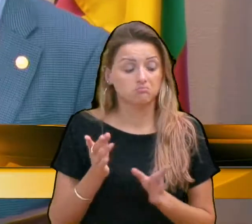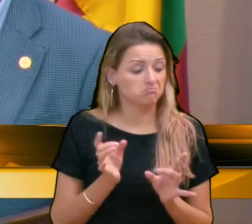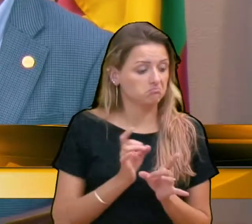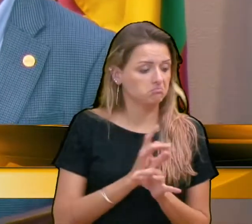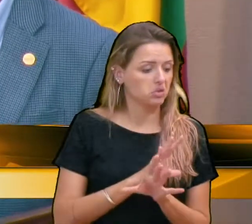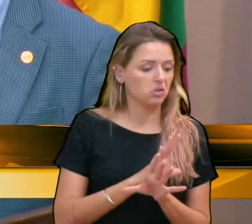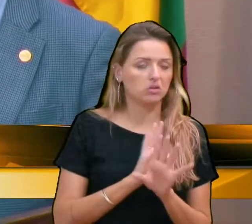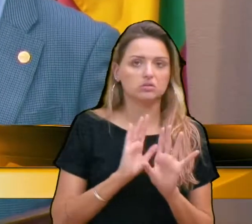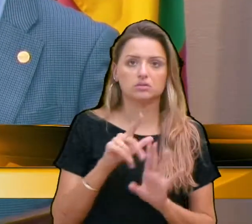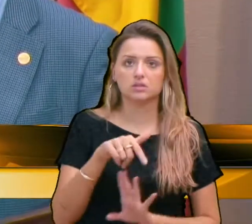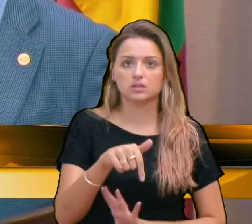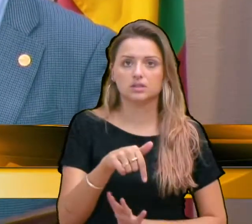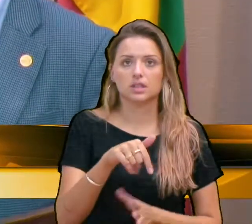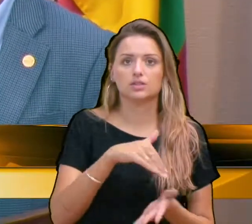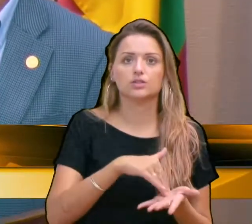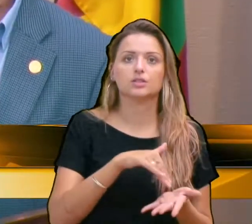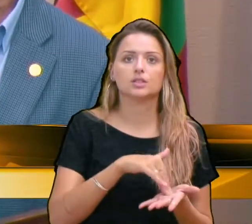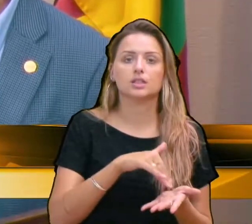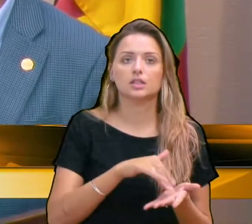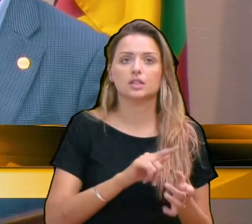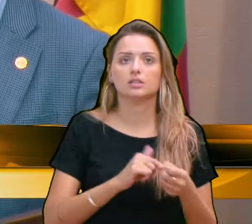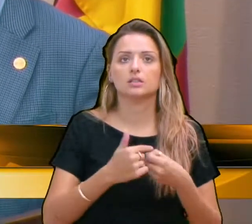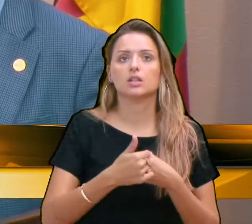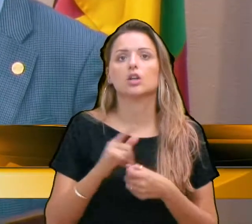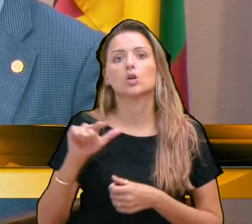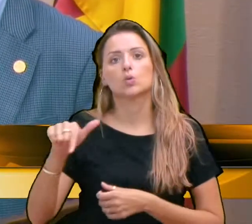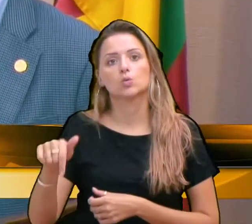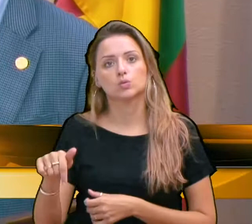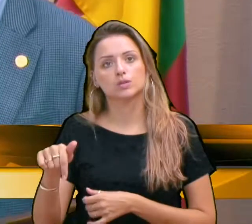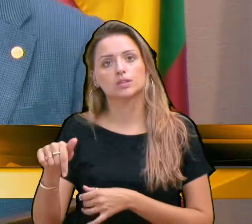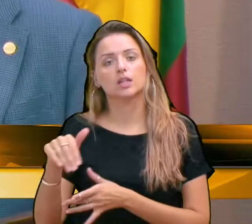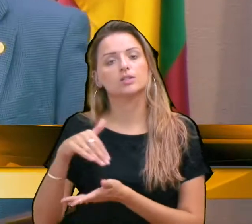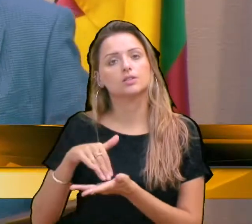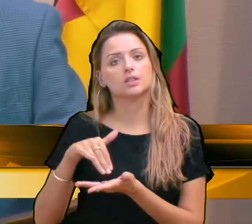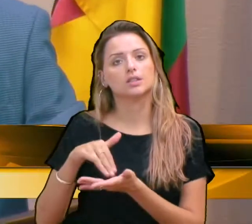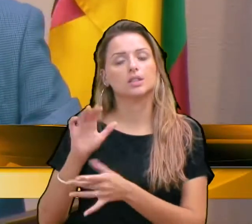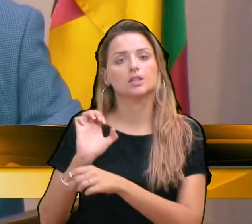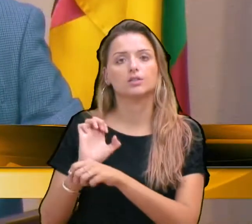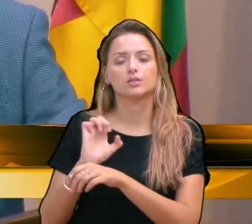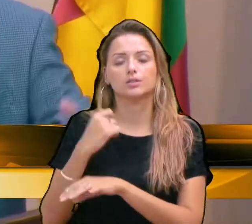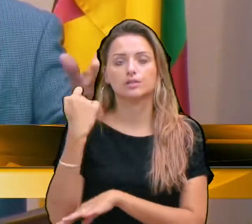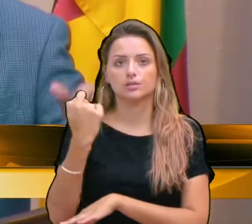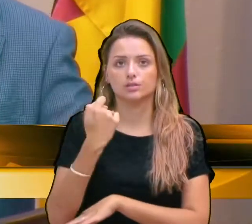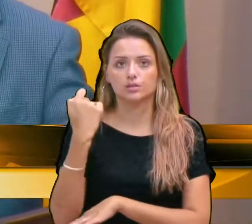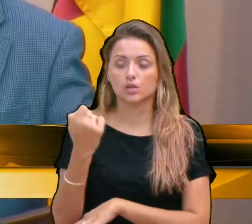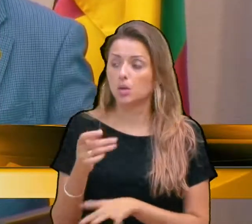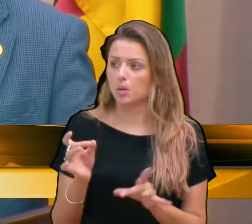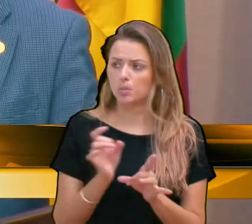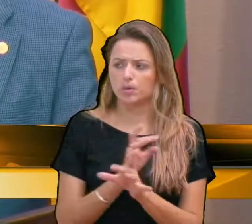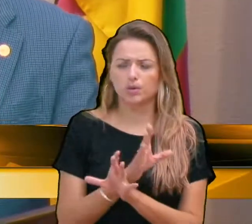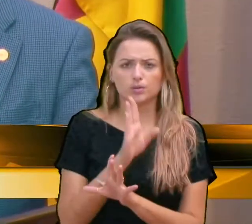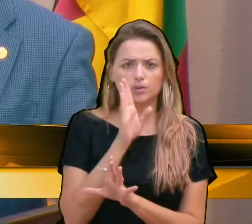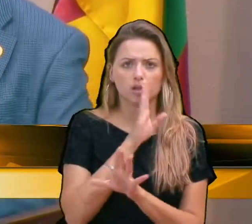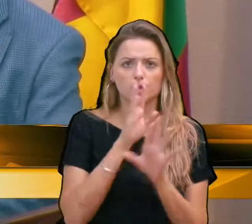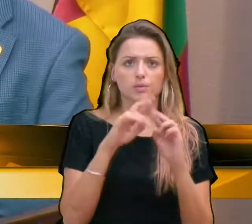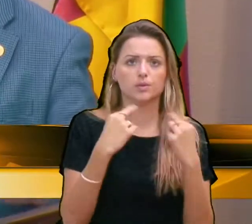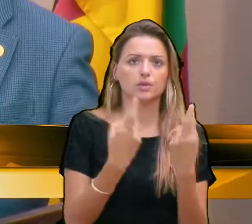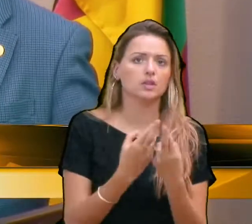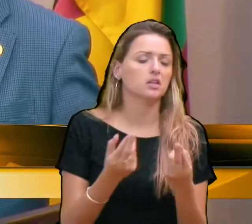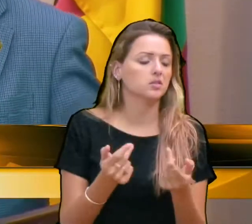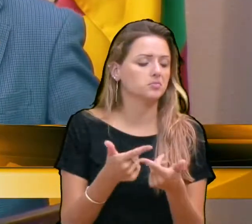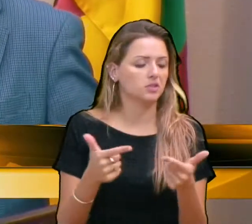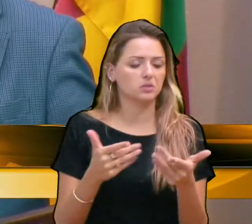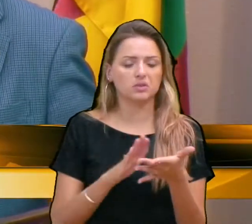prontamente 7 secretários municipais com 7 secretários do estado do Rio Grande do Sul. Prontamente, sem